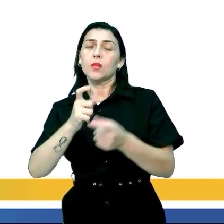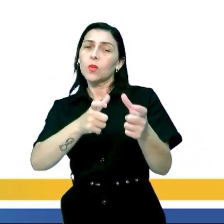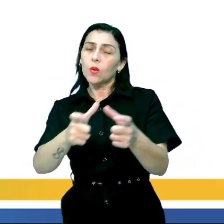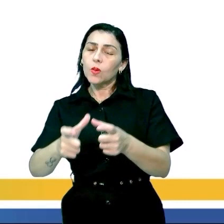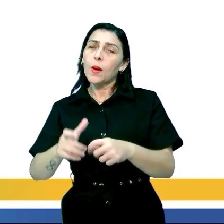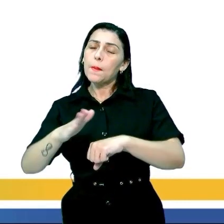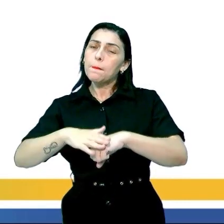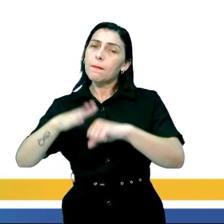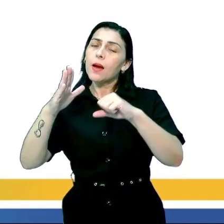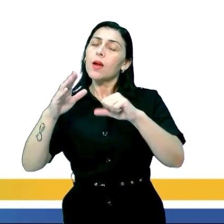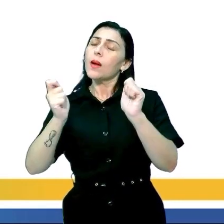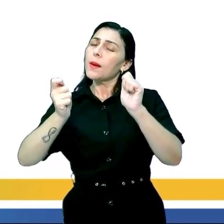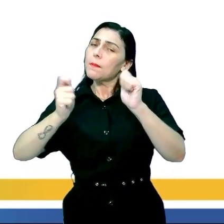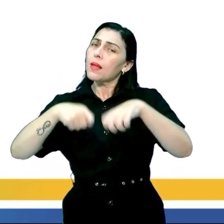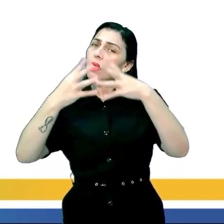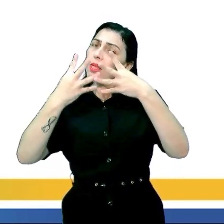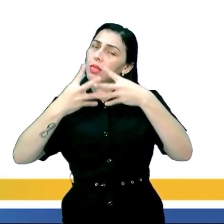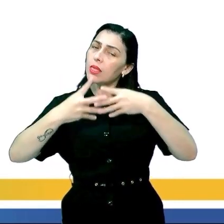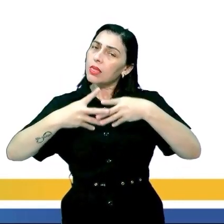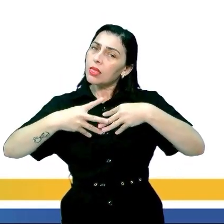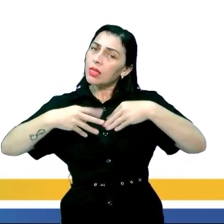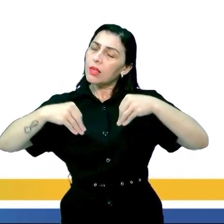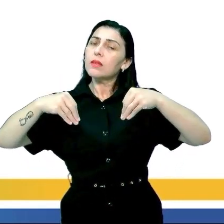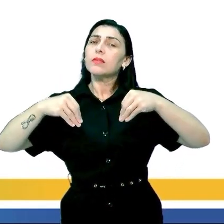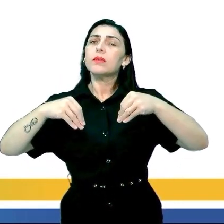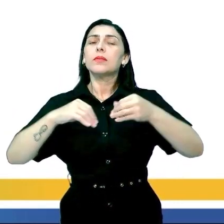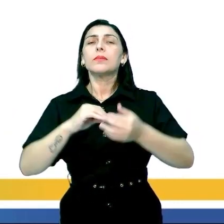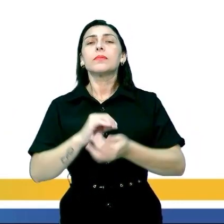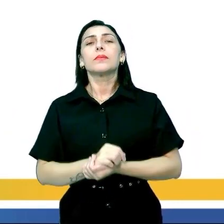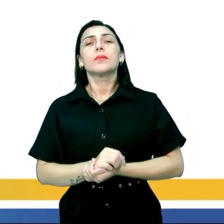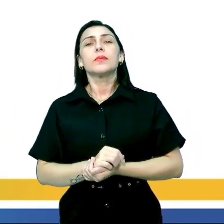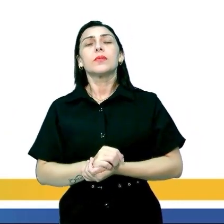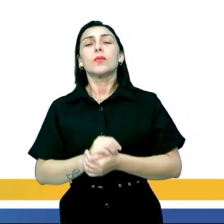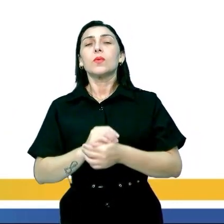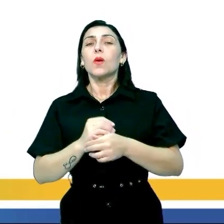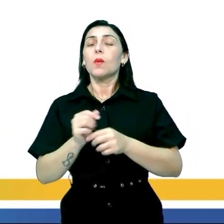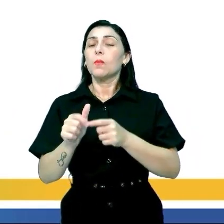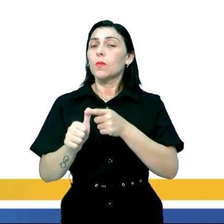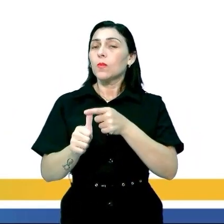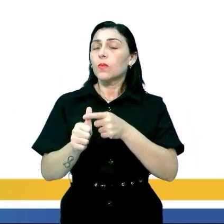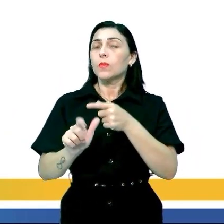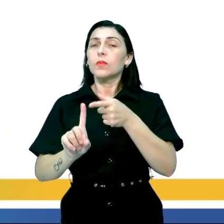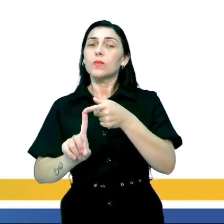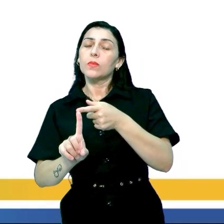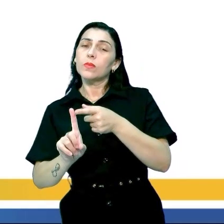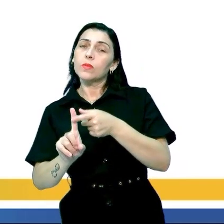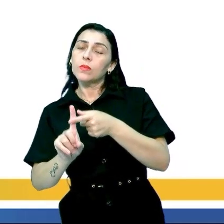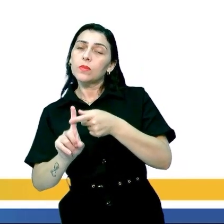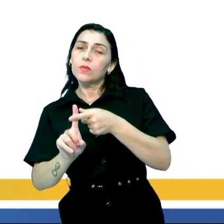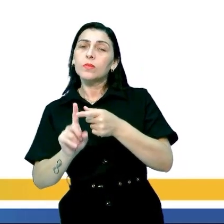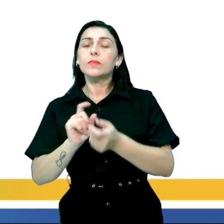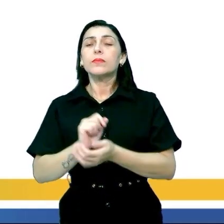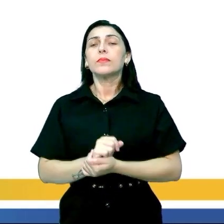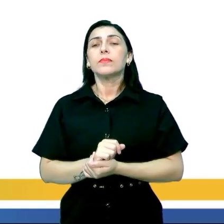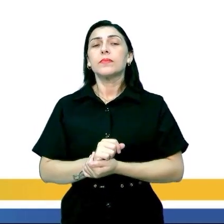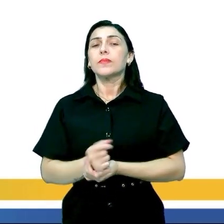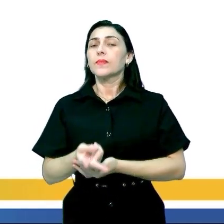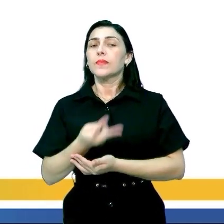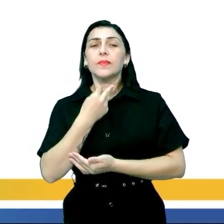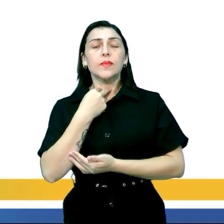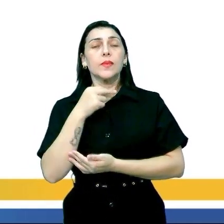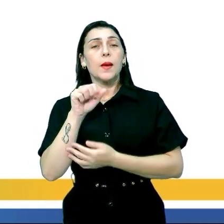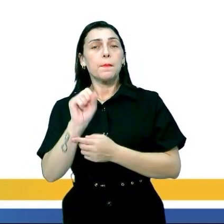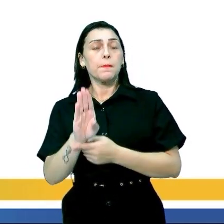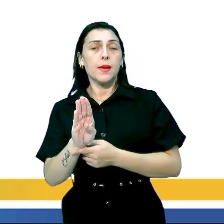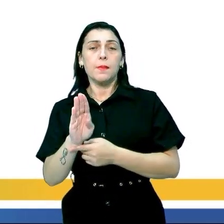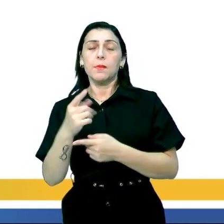regiões com maior capacidade de discriminação e sensibilidade, como o indicador e o polegar, né? Não poderia ser nem a